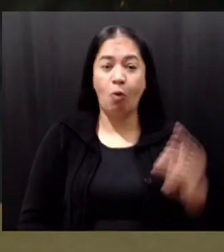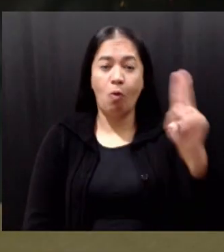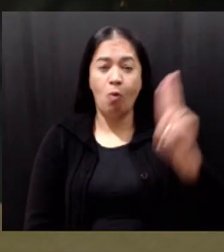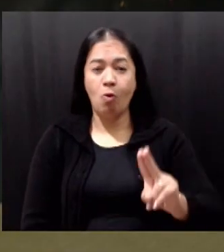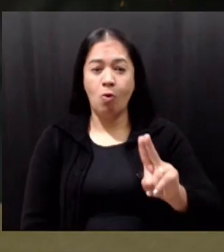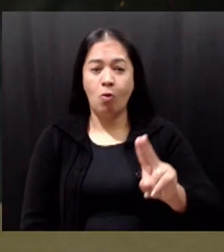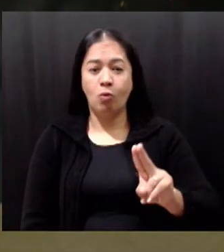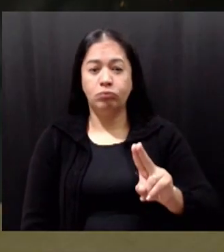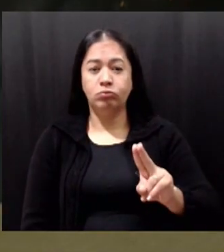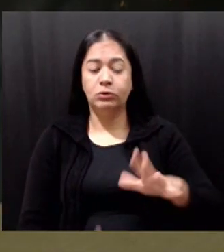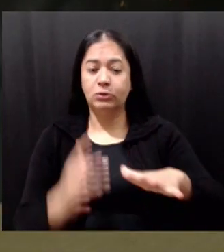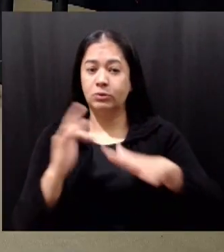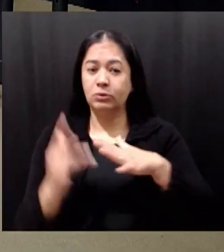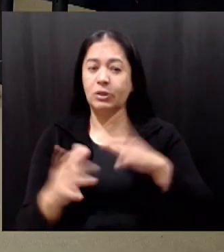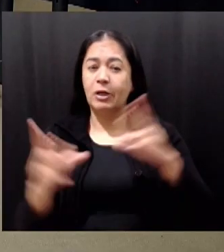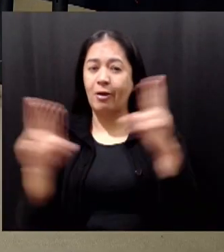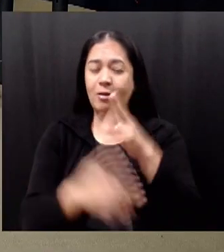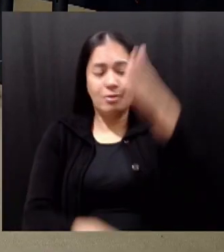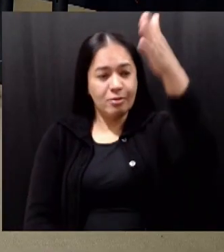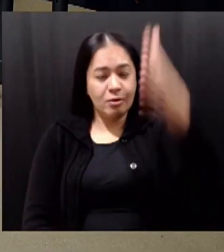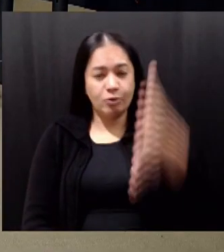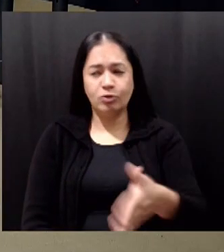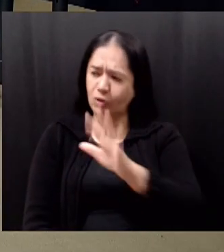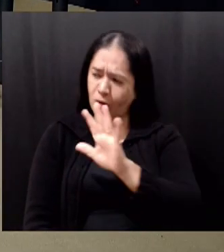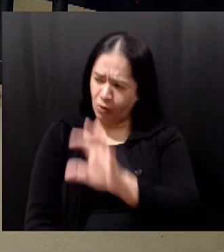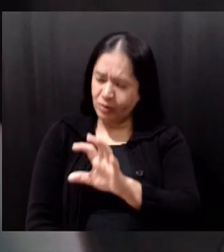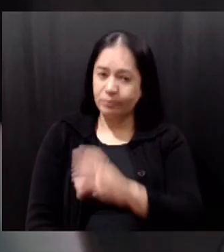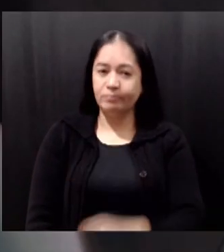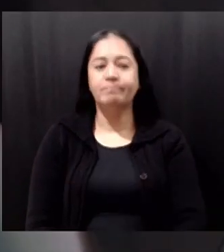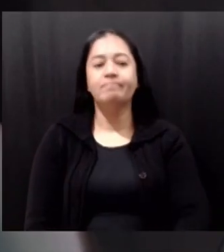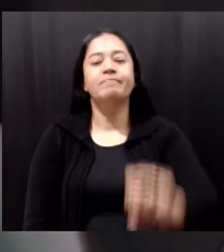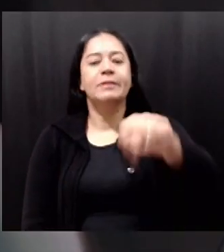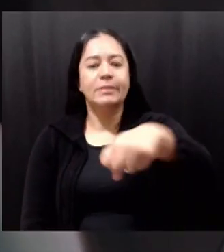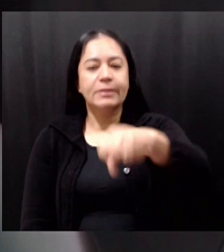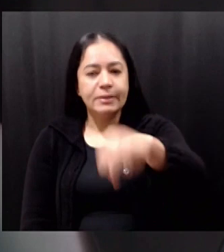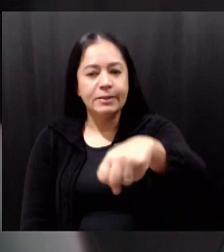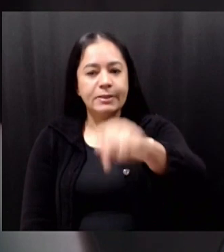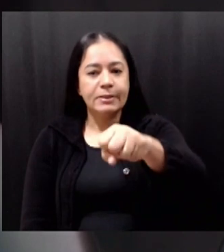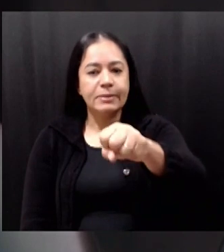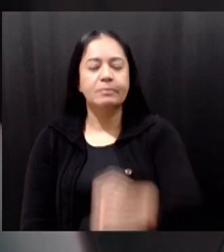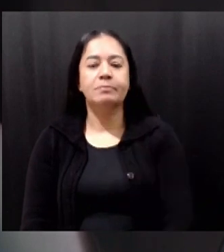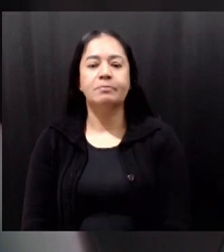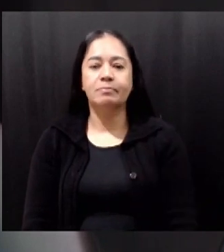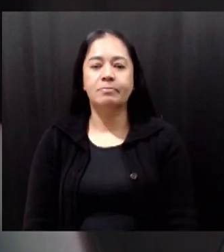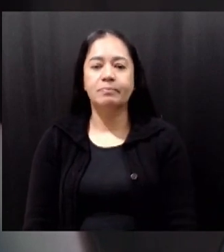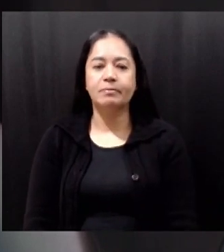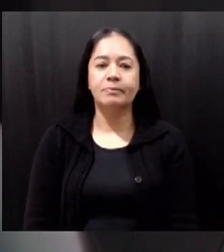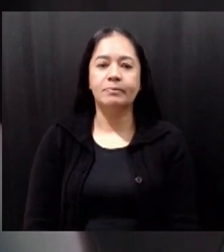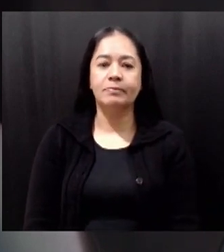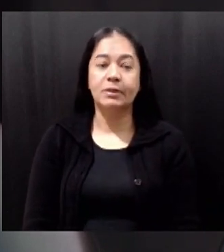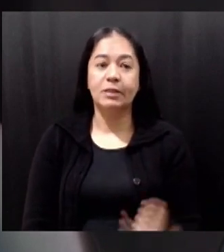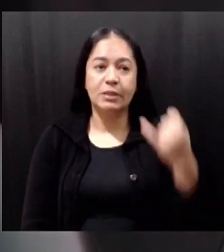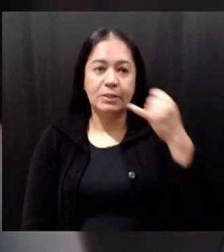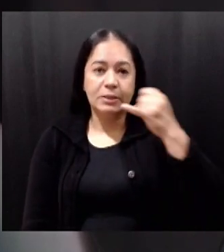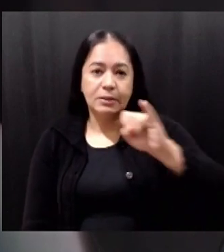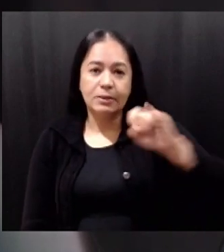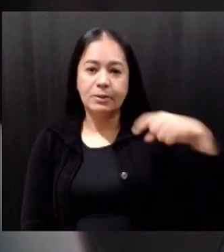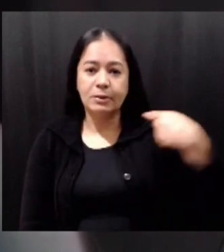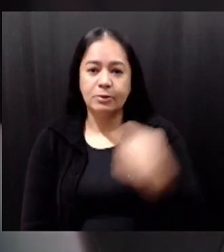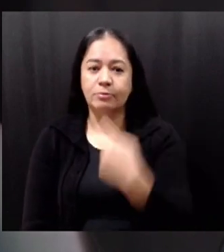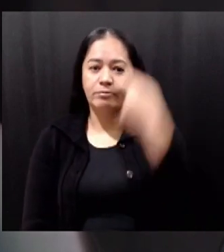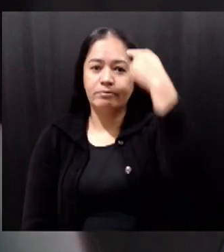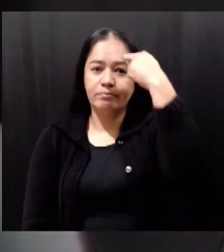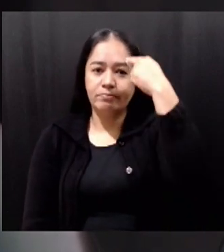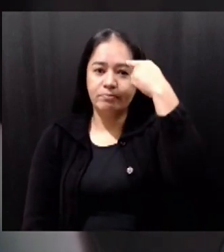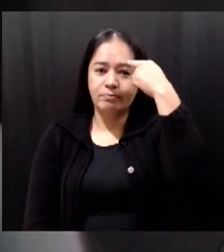relação direta com isso, Florence? Com certeza, com certeza. Se a gente for parar para pensar, essa